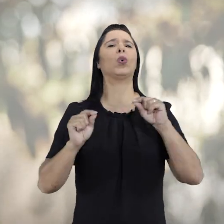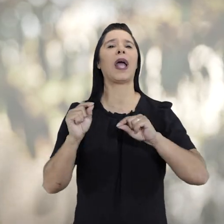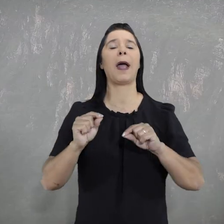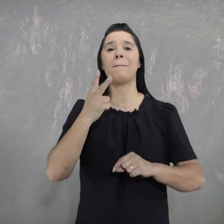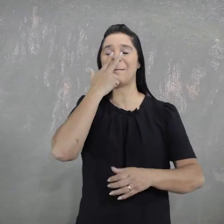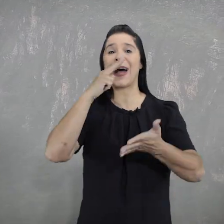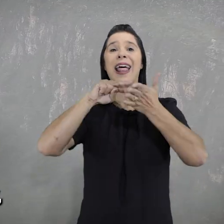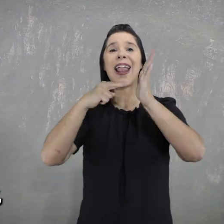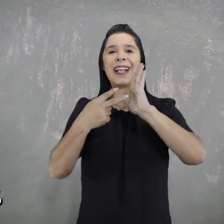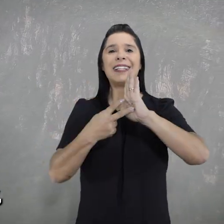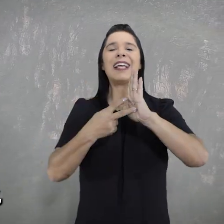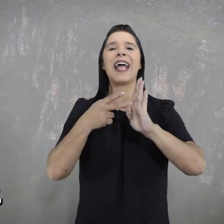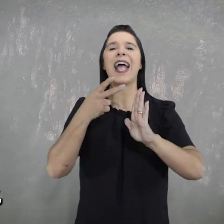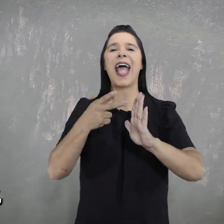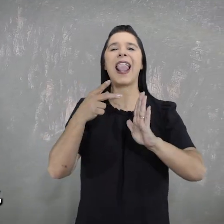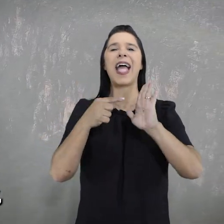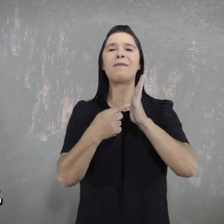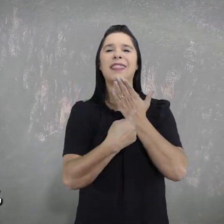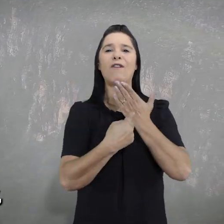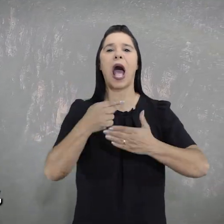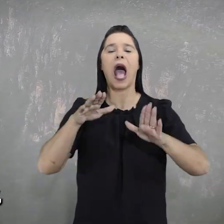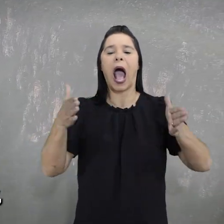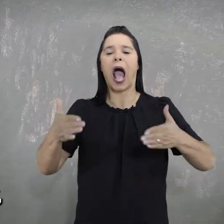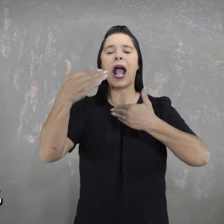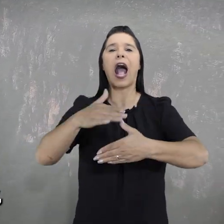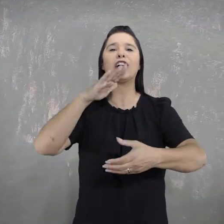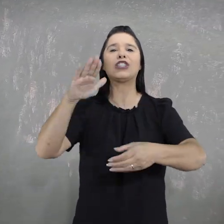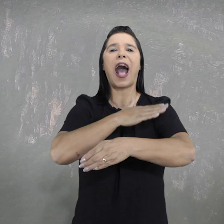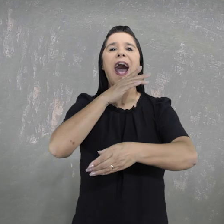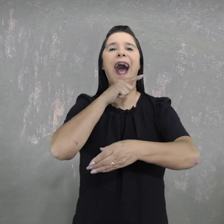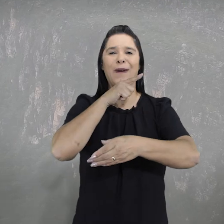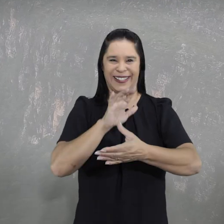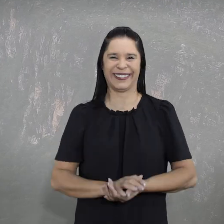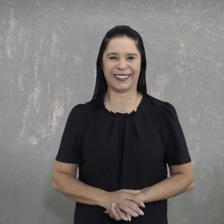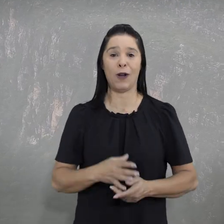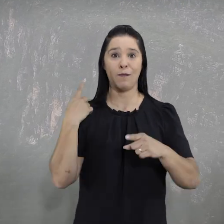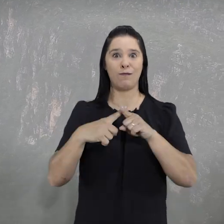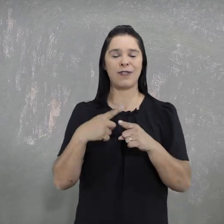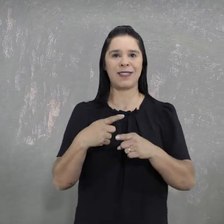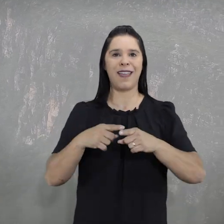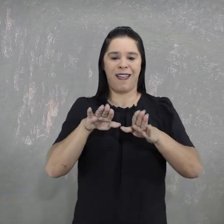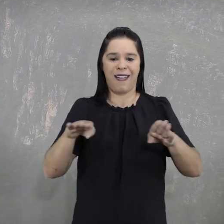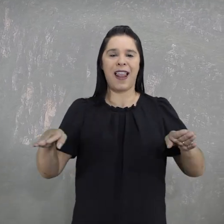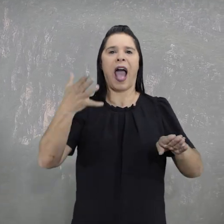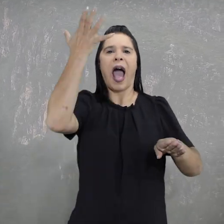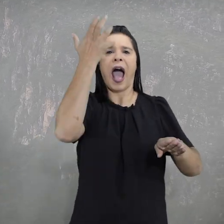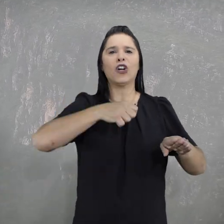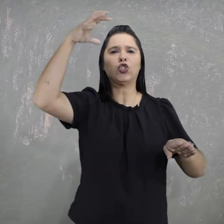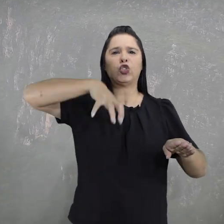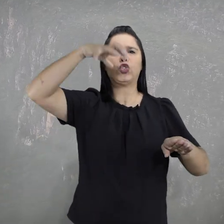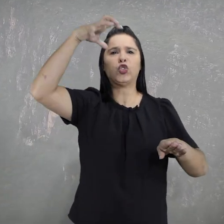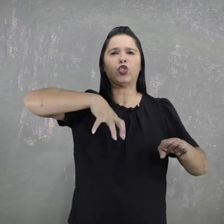é a tampa da caixa d'água, porque a serra, no modo grosso de dizer, porque ela recebe uma grande quantidade d'água,